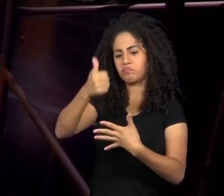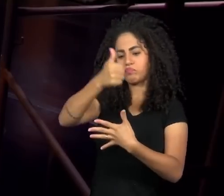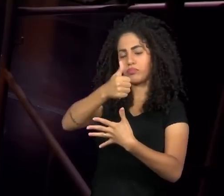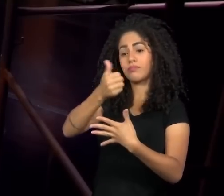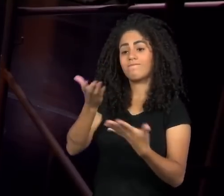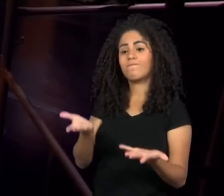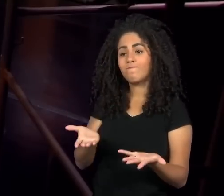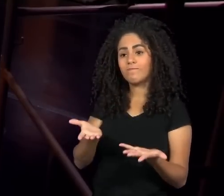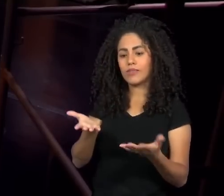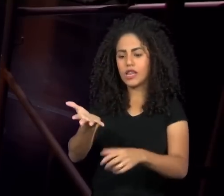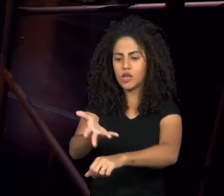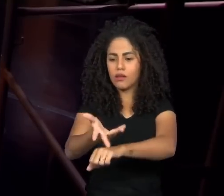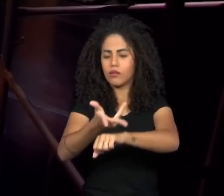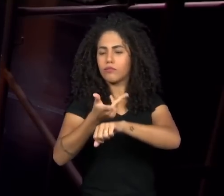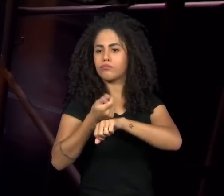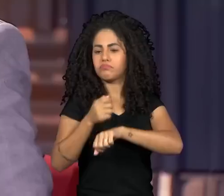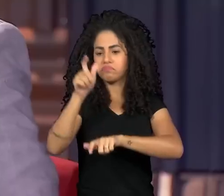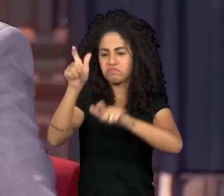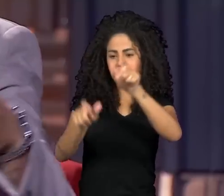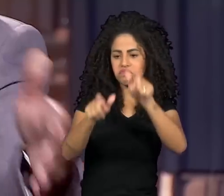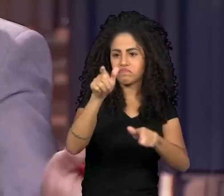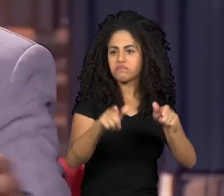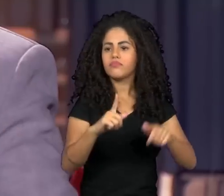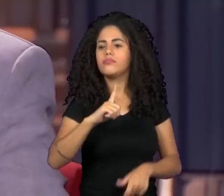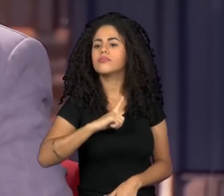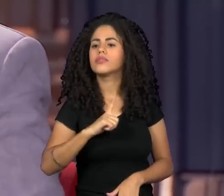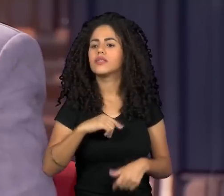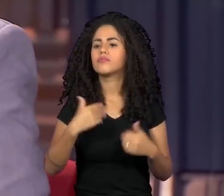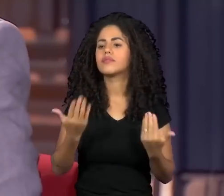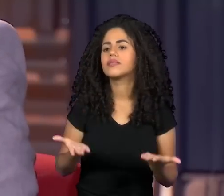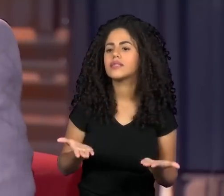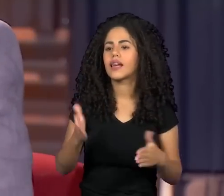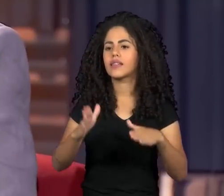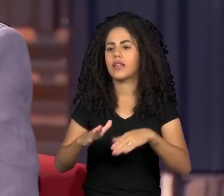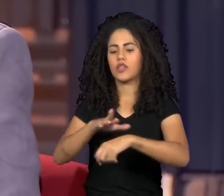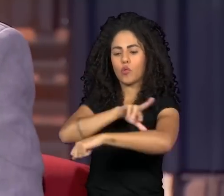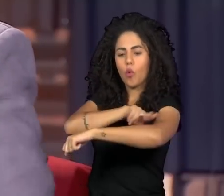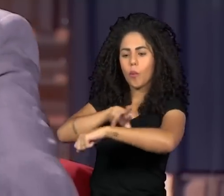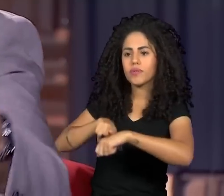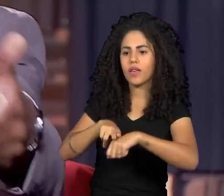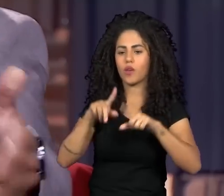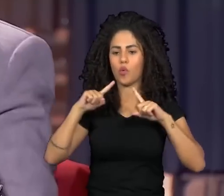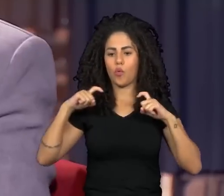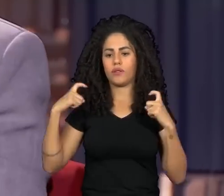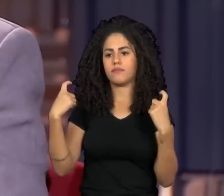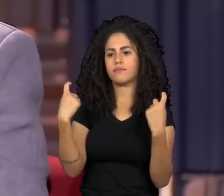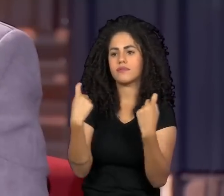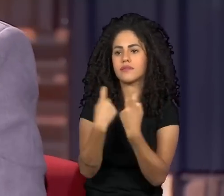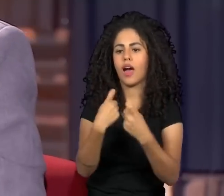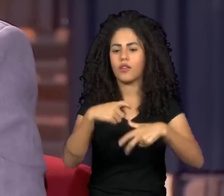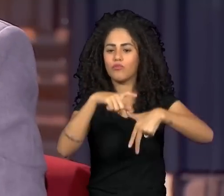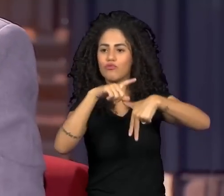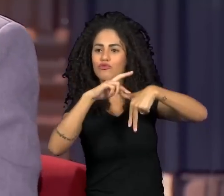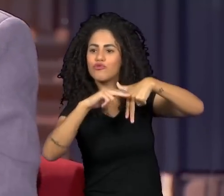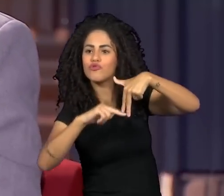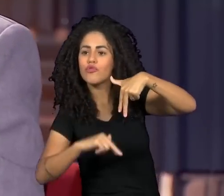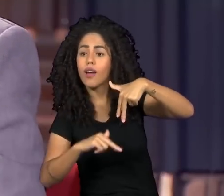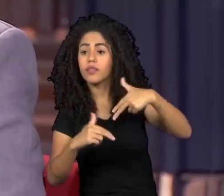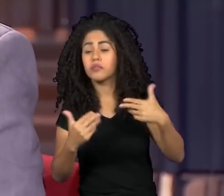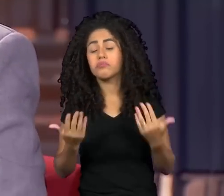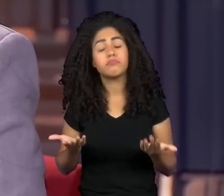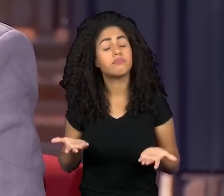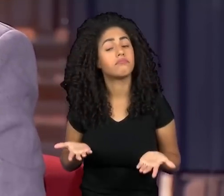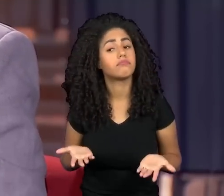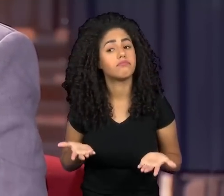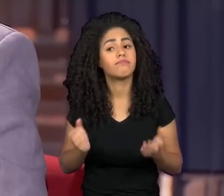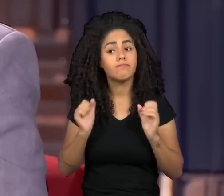com a qualidade extrema que ainda não conseguiu, por causa da questão do cor, por causa da questão da opção sexual, por causa de uma questão de gênero. E isso é um fato,